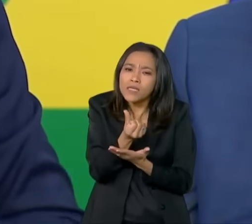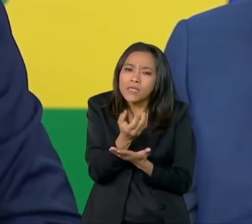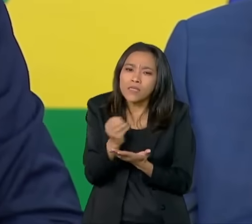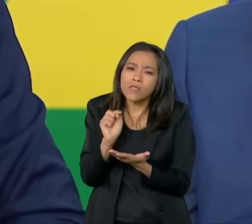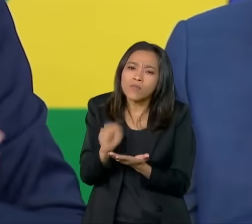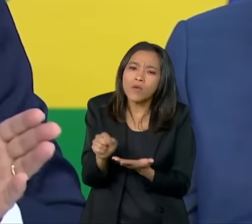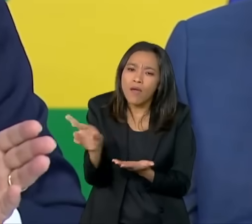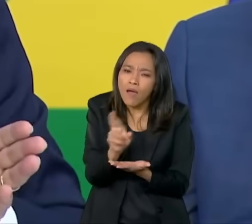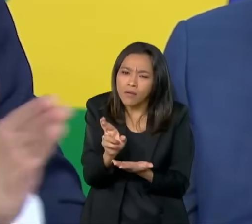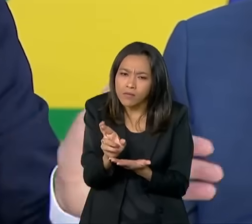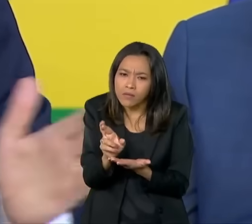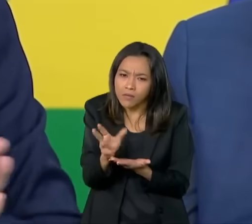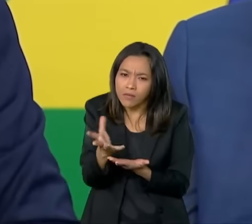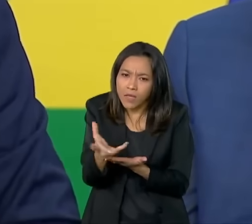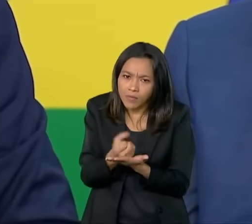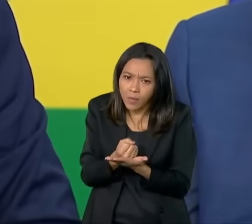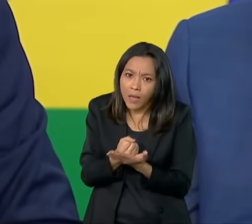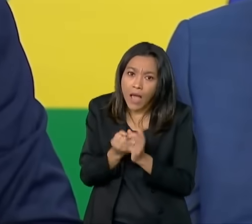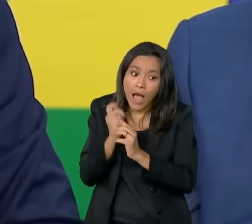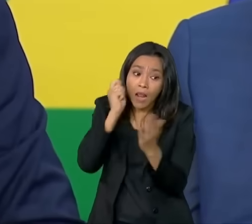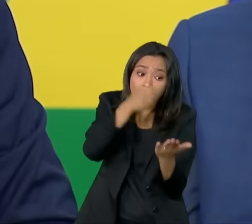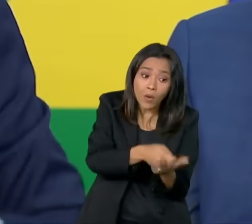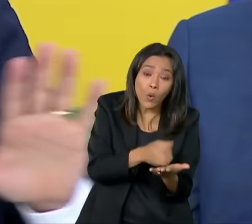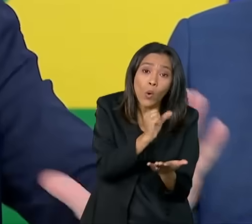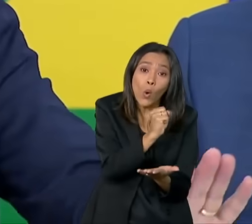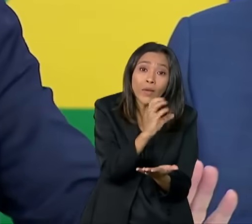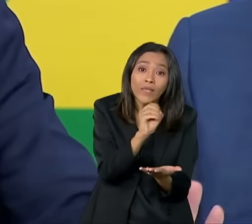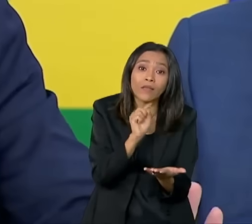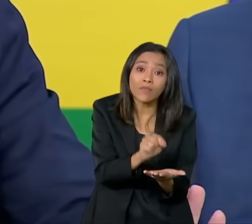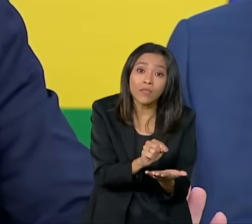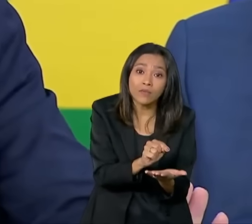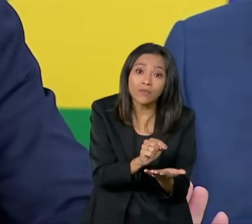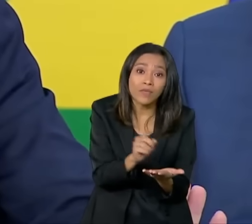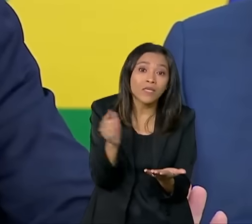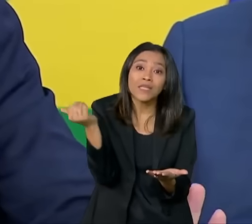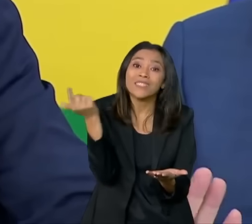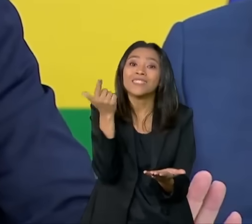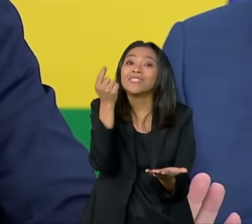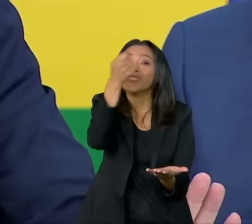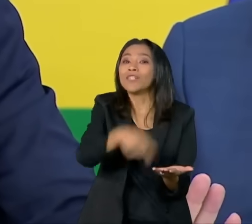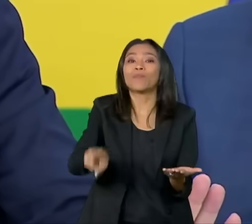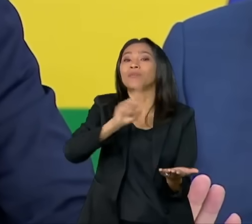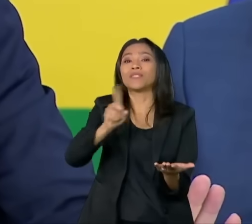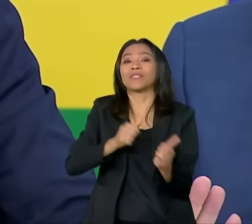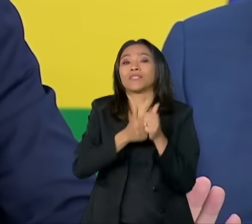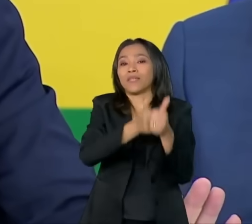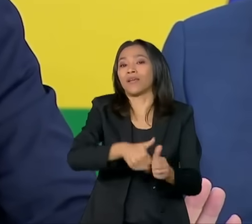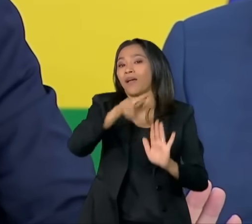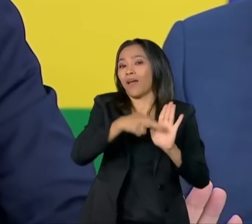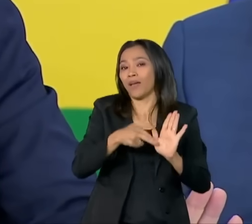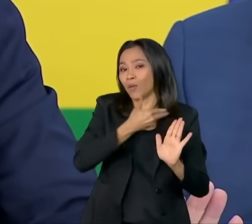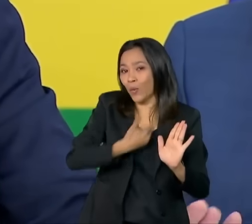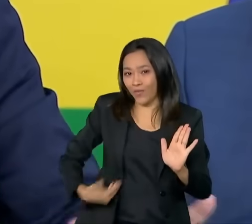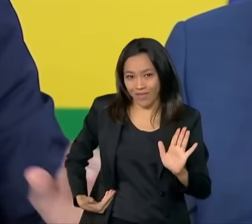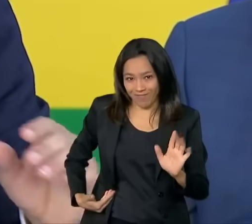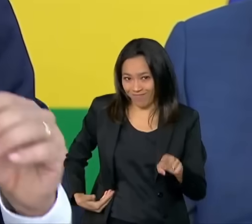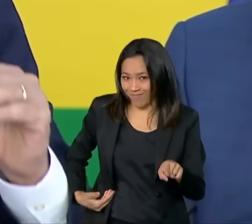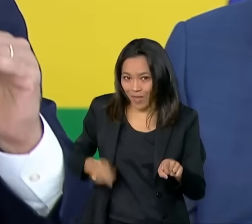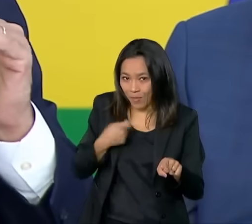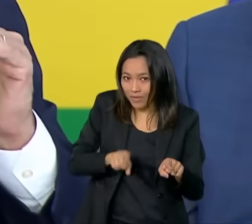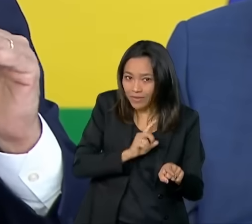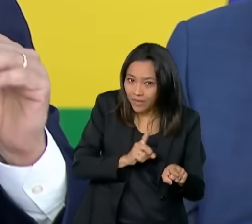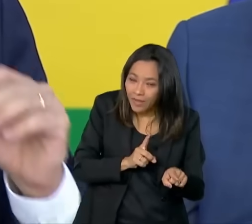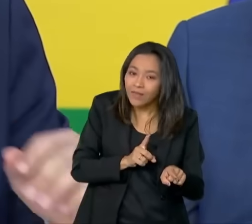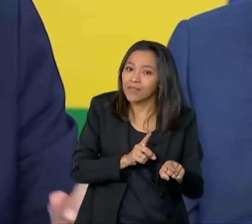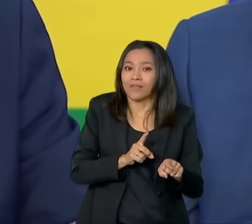ela pagou R$ 80.000 de imposto de renda. Ela não é atingida pela medida. Ou seja, nós